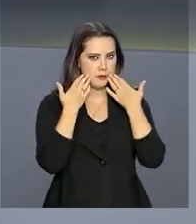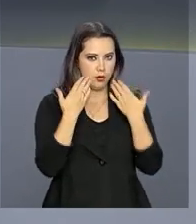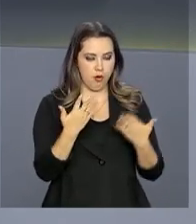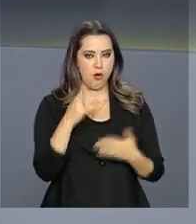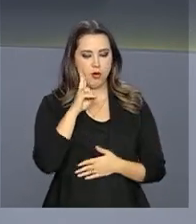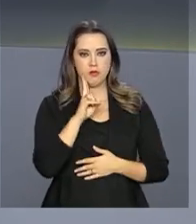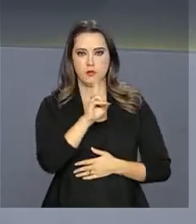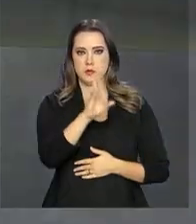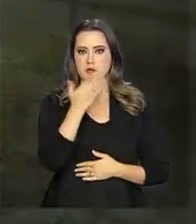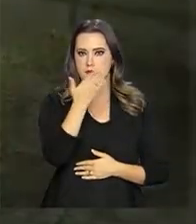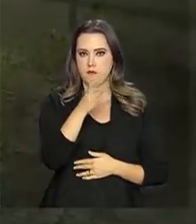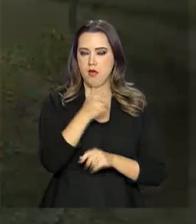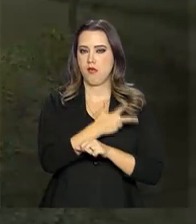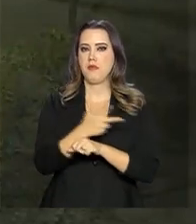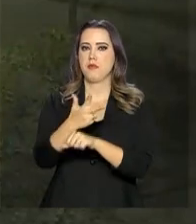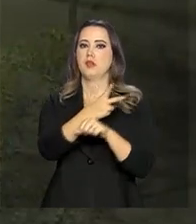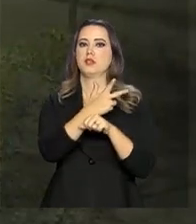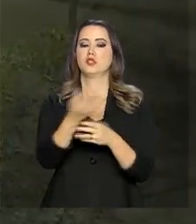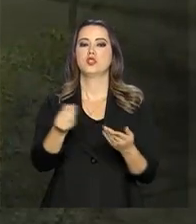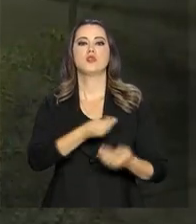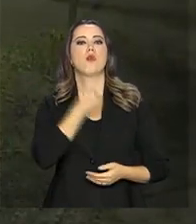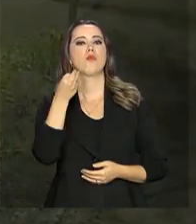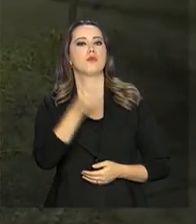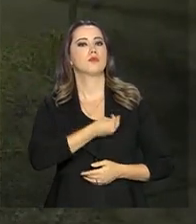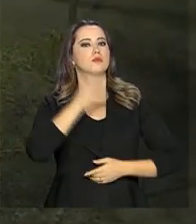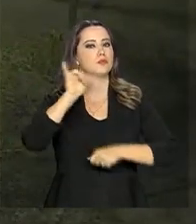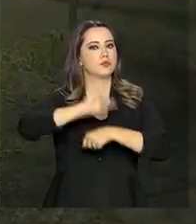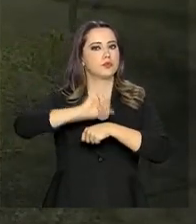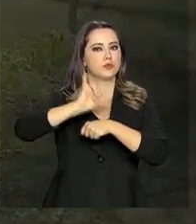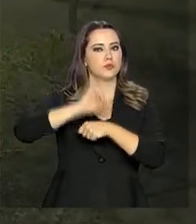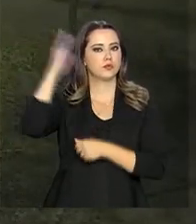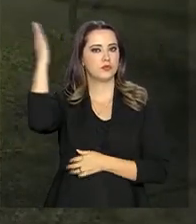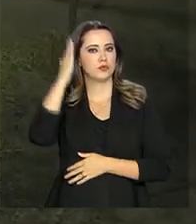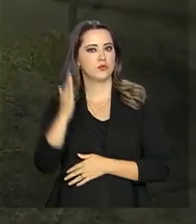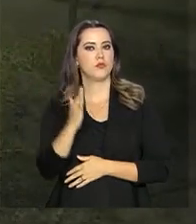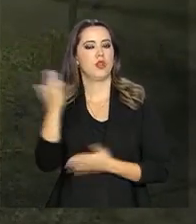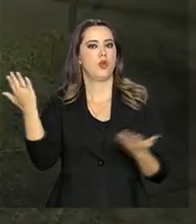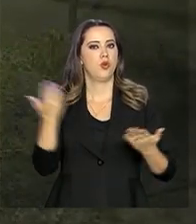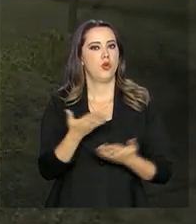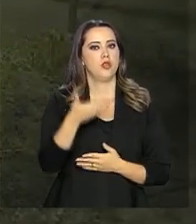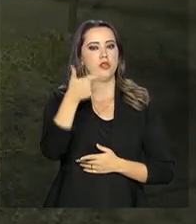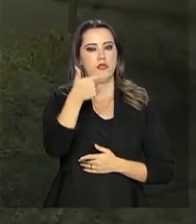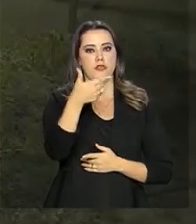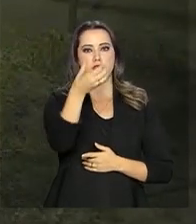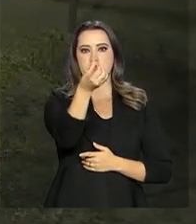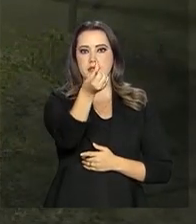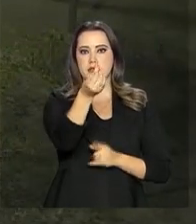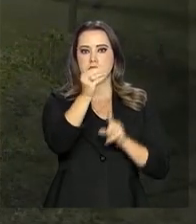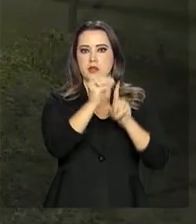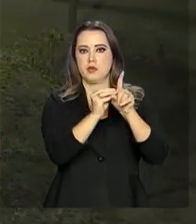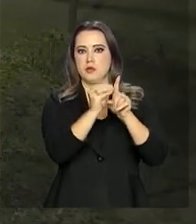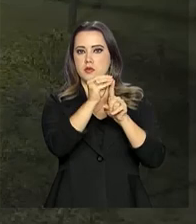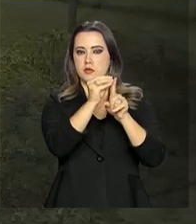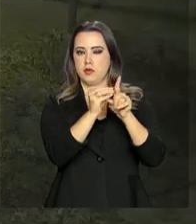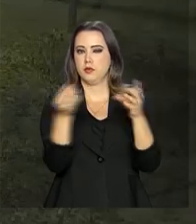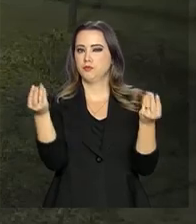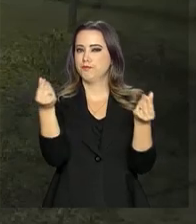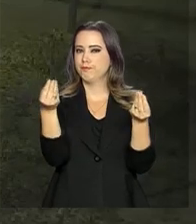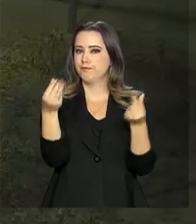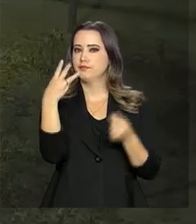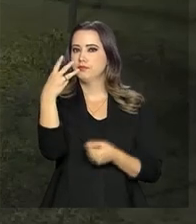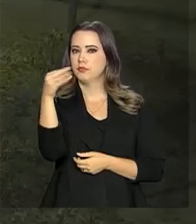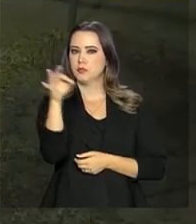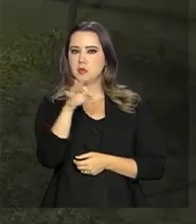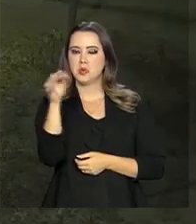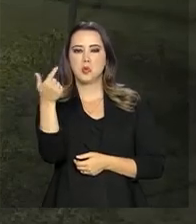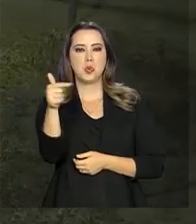com imagens ao vivo da capital federal. Neste momento faz 26 graus e a umidade relativa do ar está em 30%.